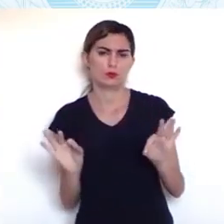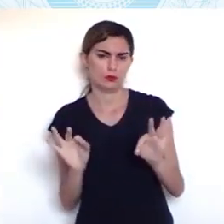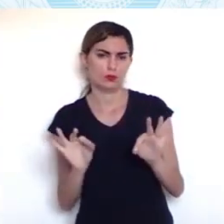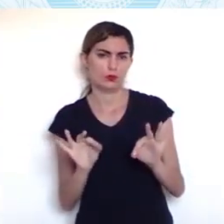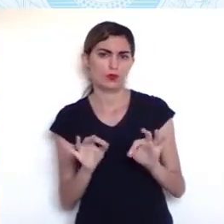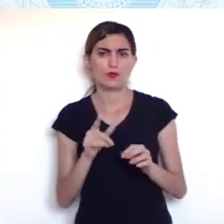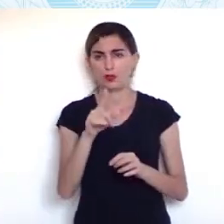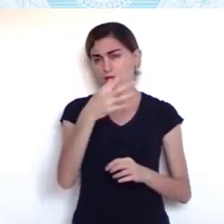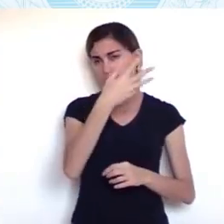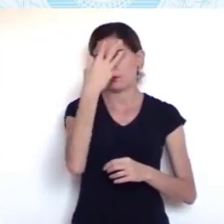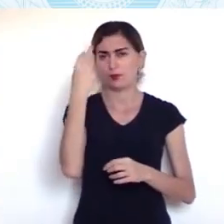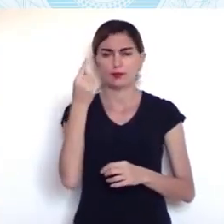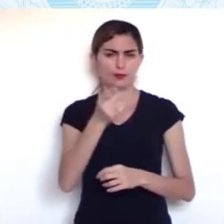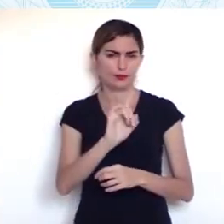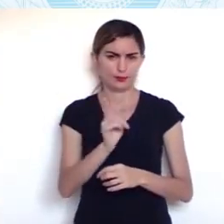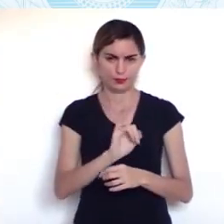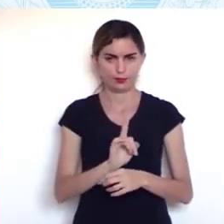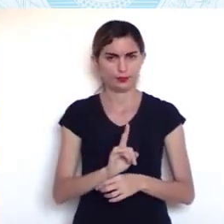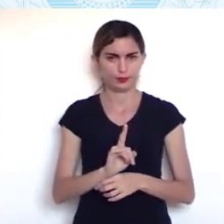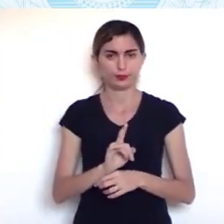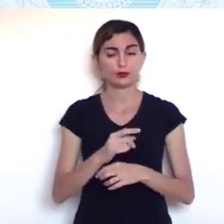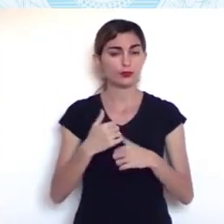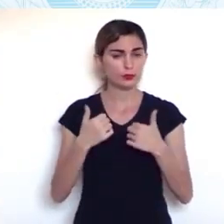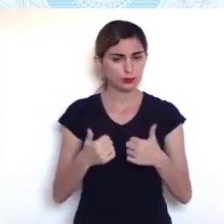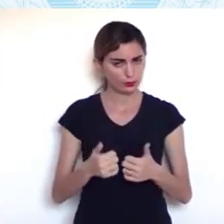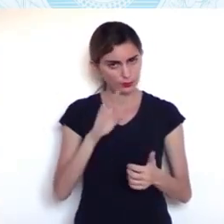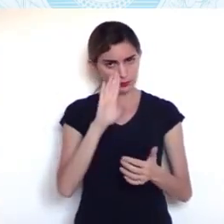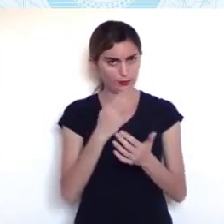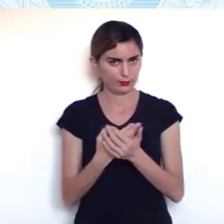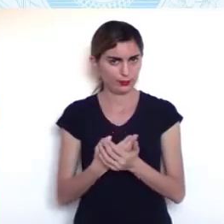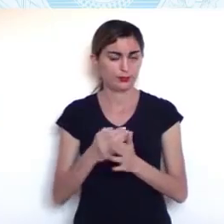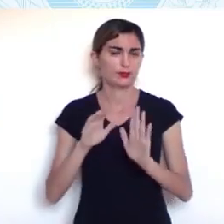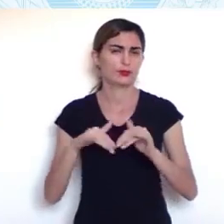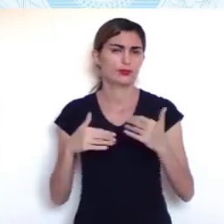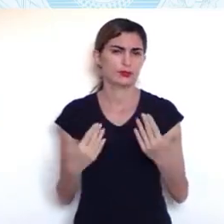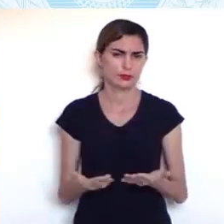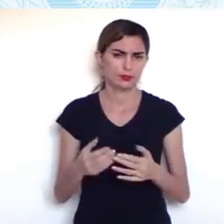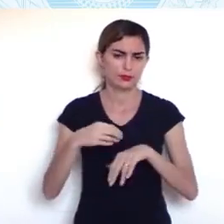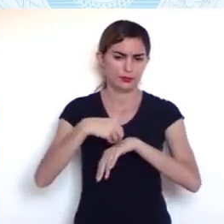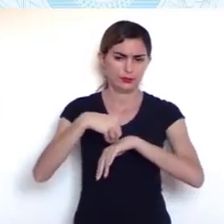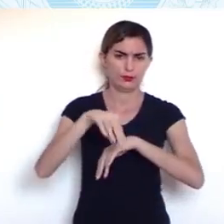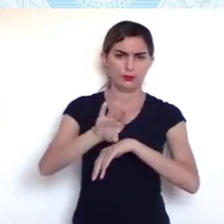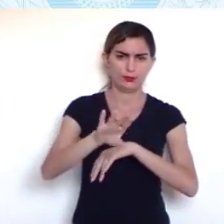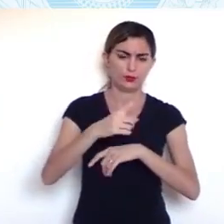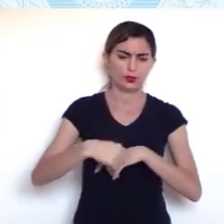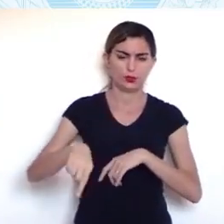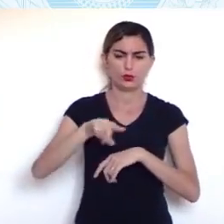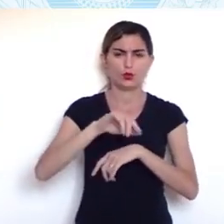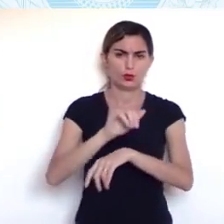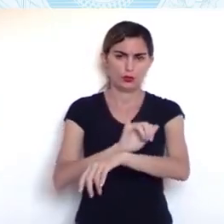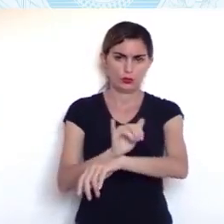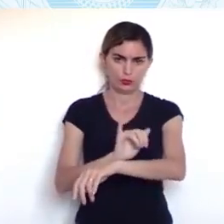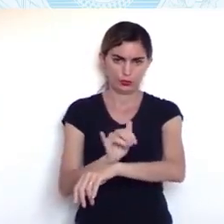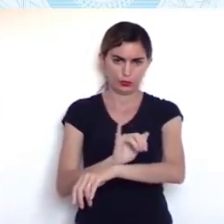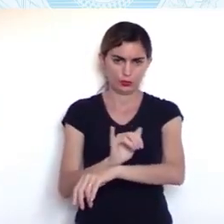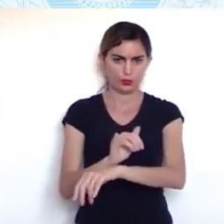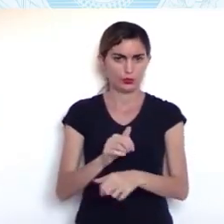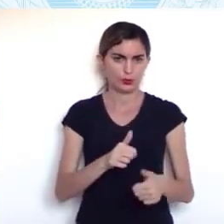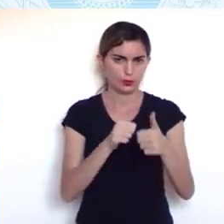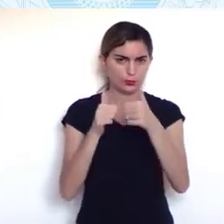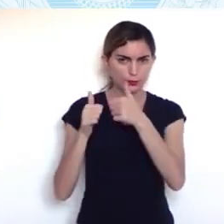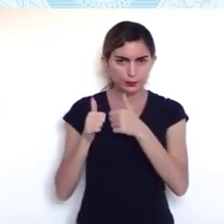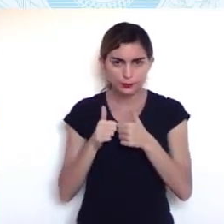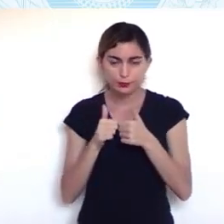extraordinária. Jamais vão se esquecer dessa aula de renascimento. Eu acredito, hein? Então, compartilhe lá no nosso YouTube.